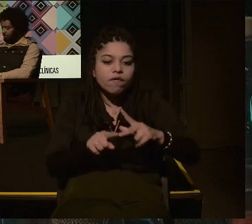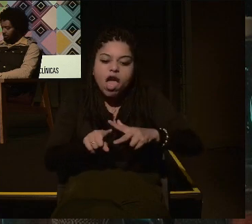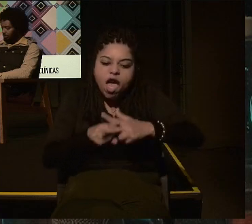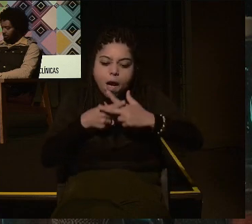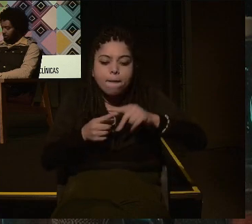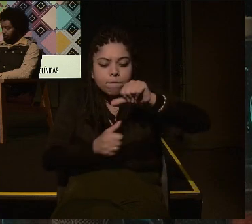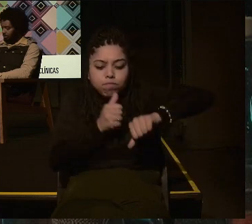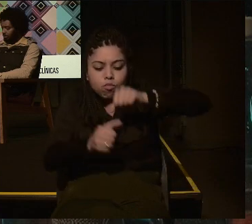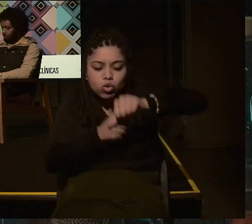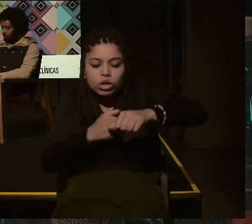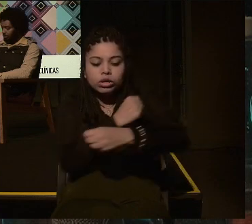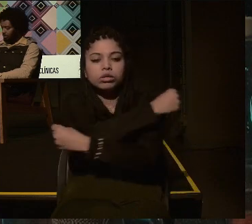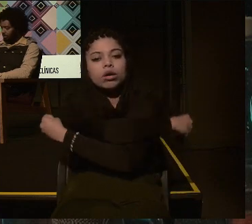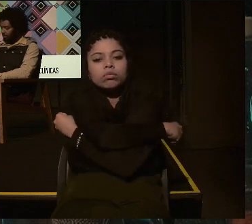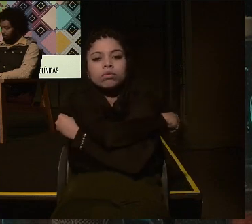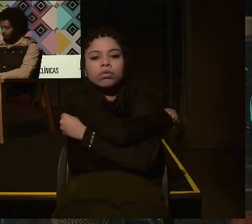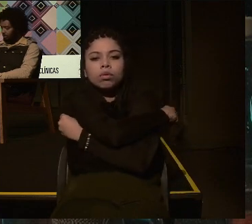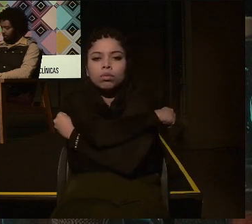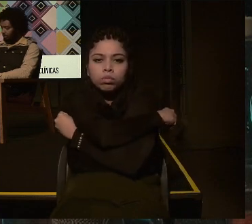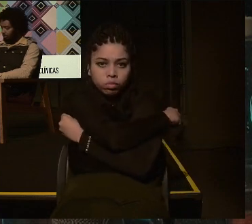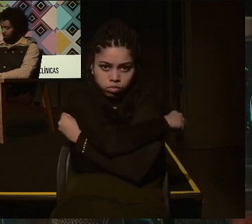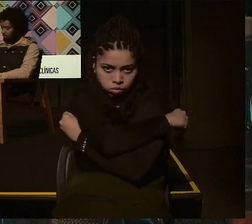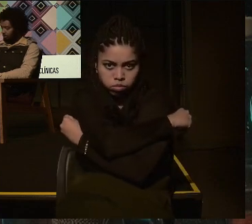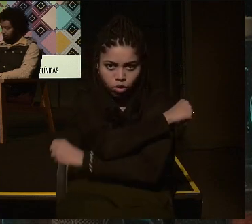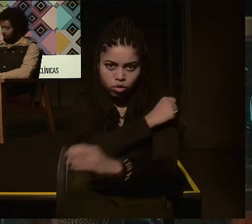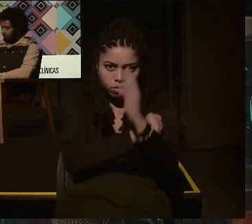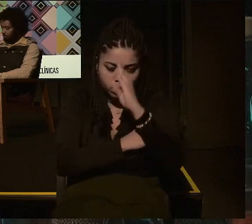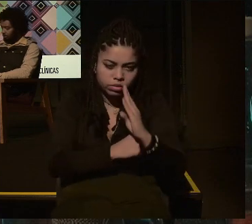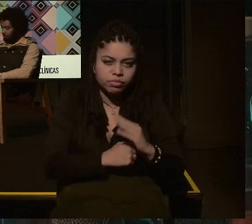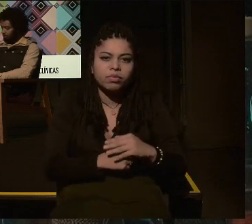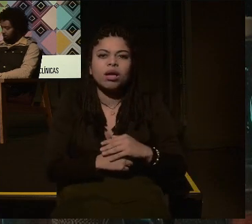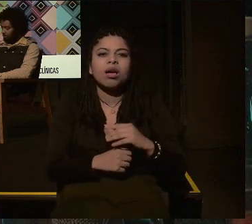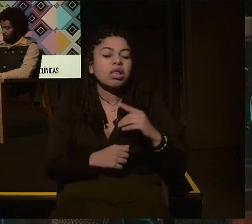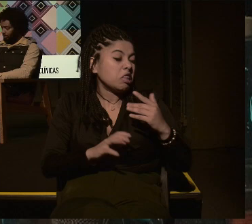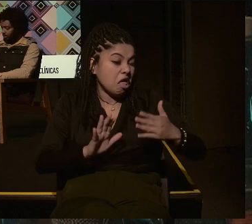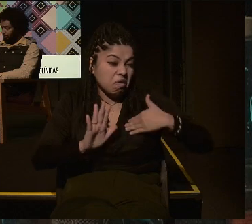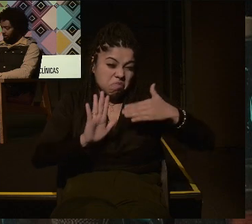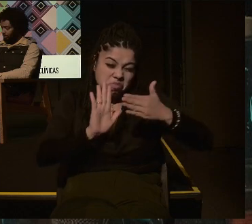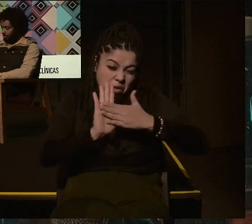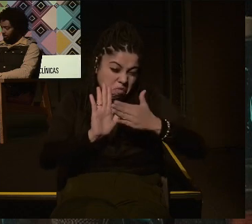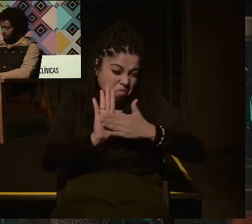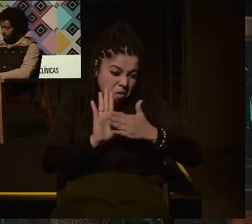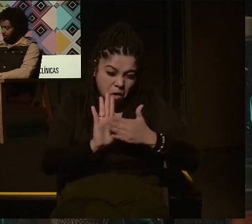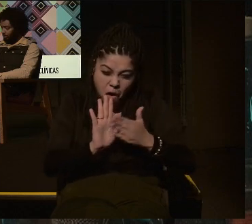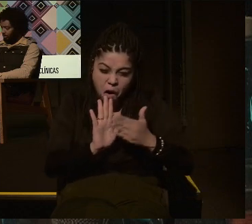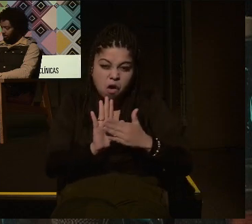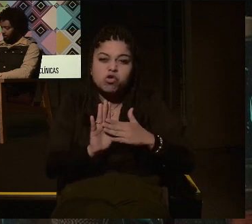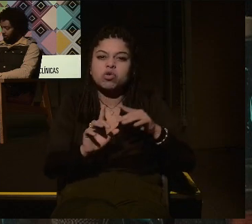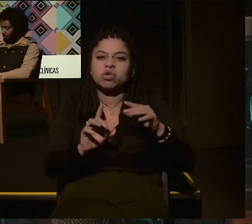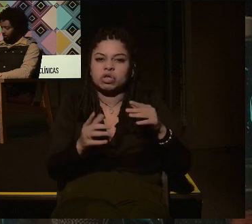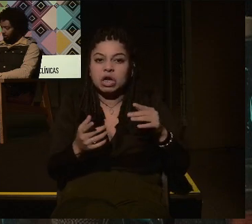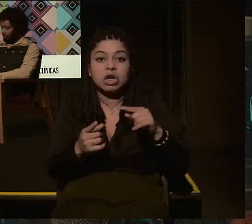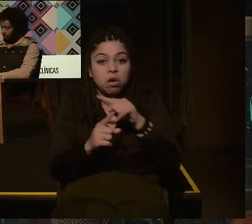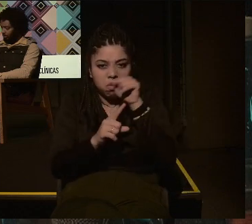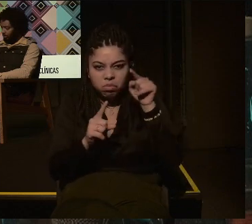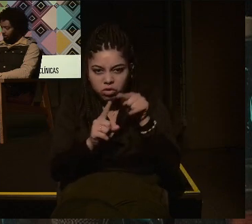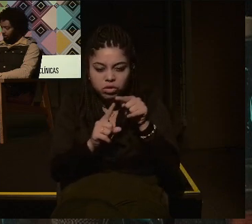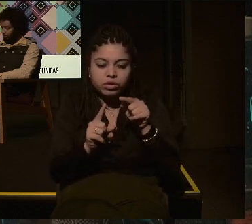que tanto pautou, trabalhou e vislumbrou, praticou